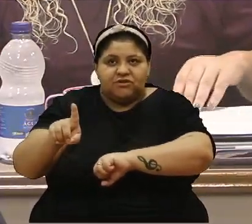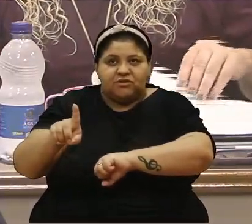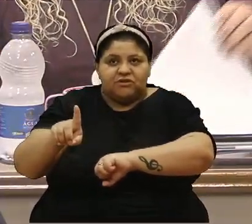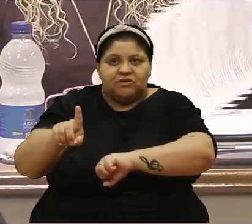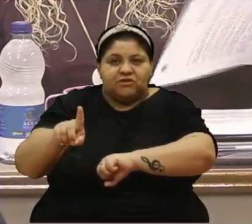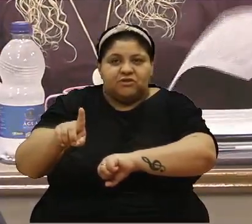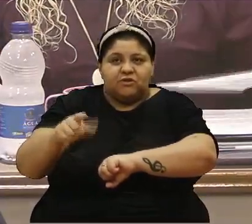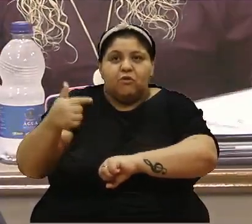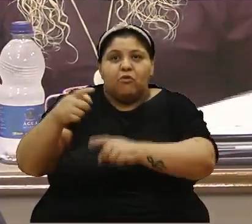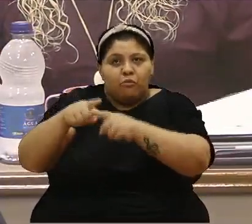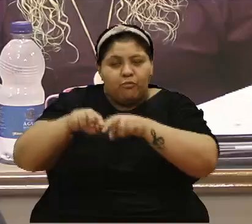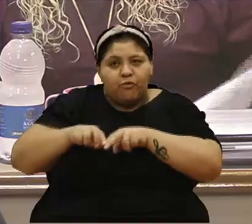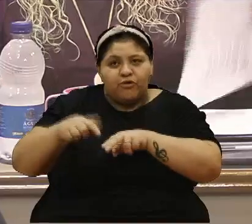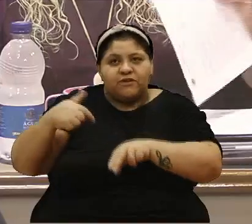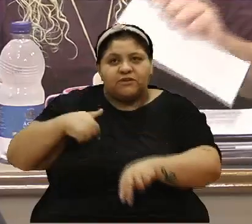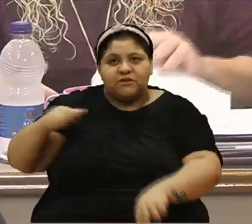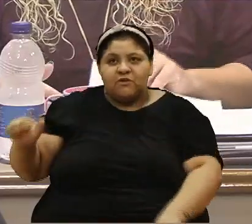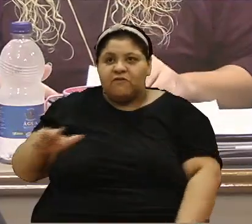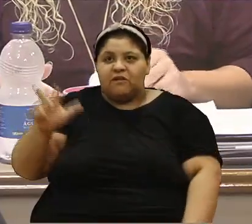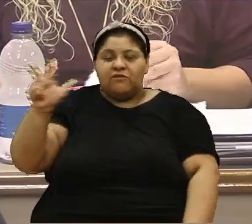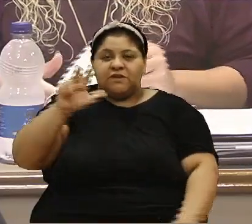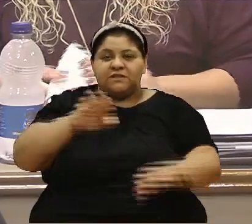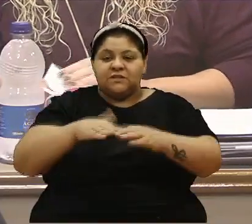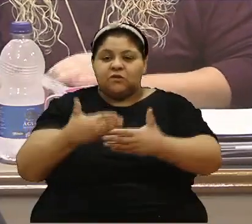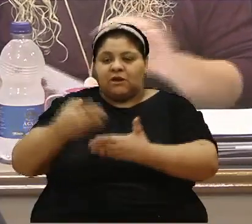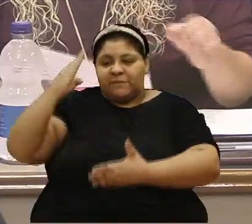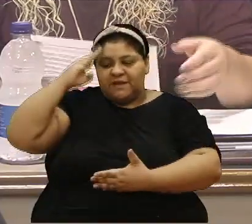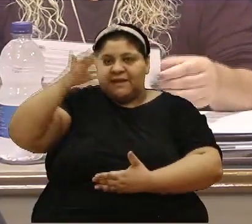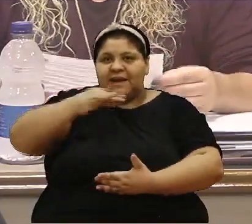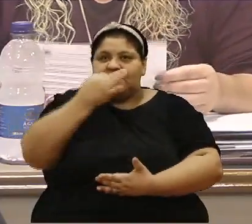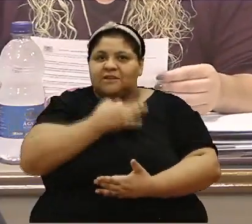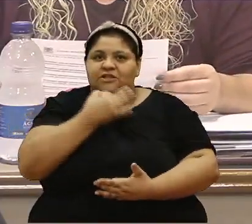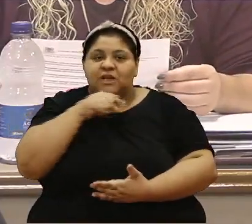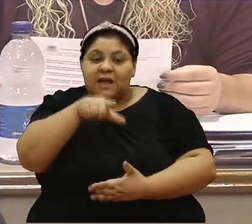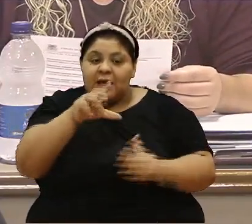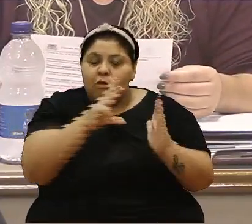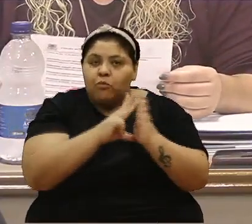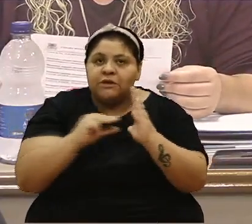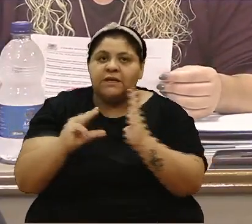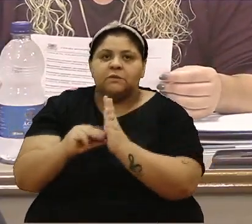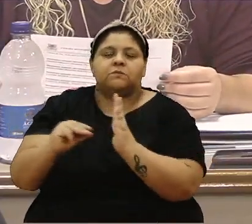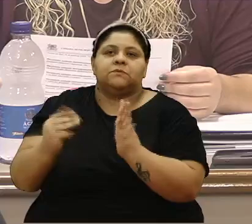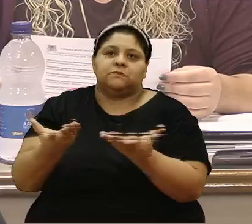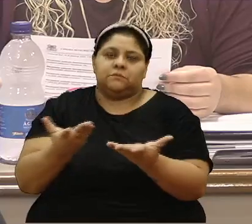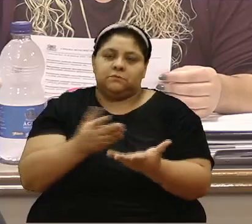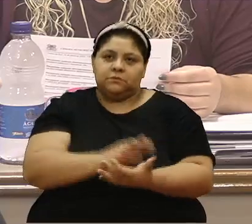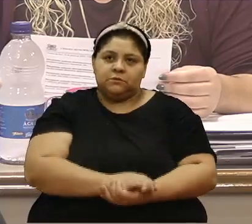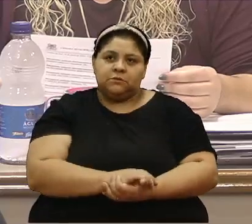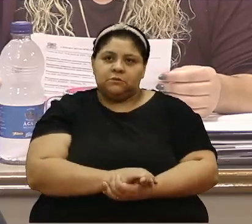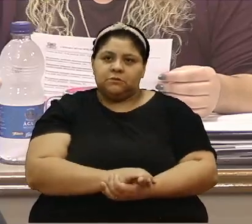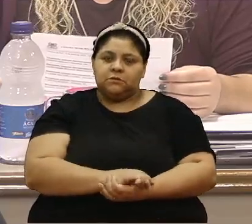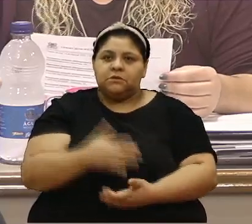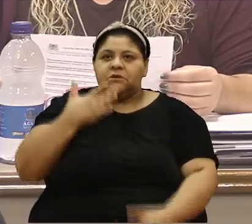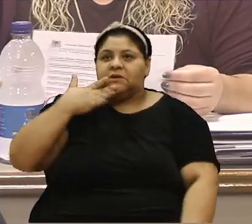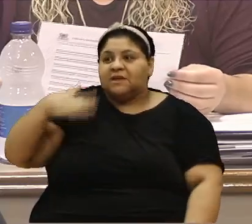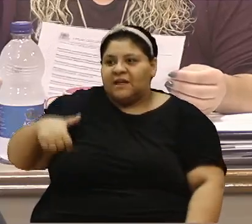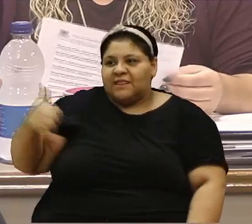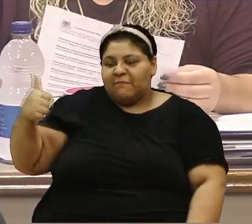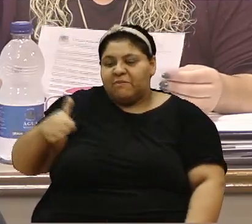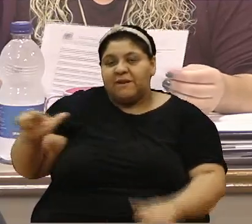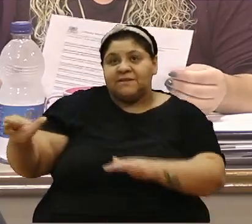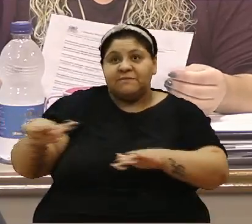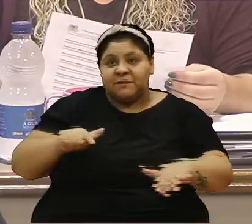isso que eu valorizo a questão da escola militar, que nós temos aqui em Caxias do Sul. Ela é exemplo. A criança, na primeira